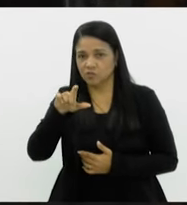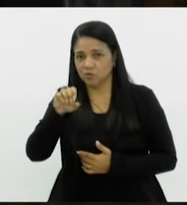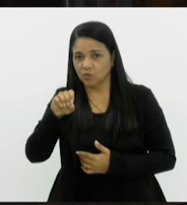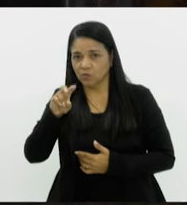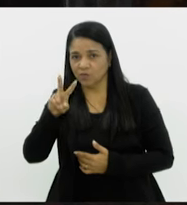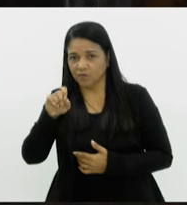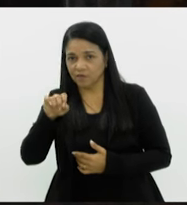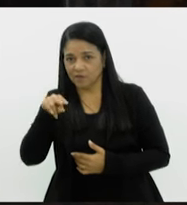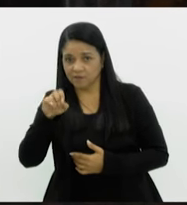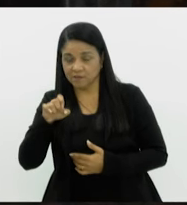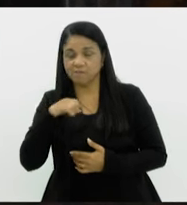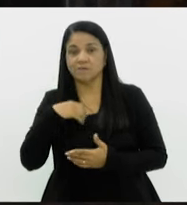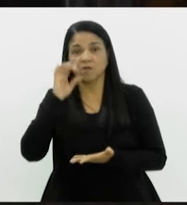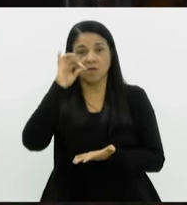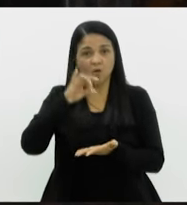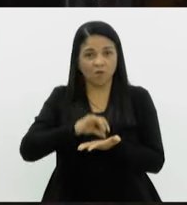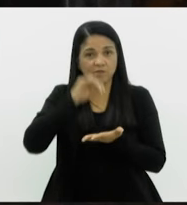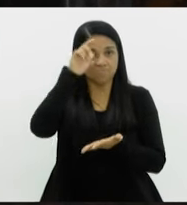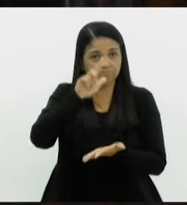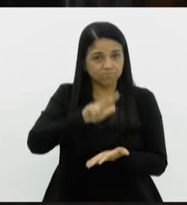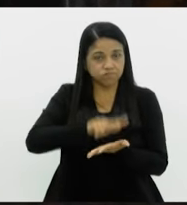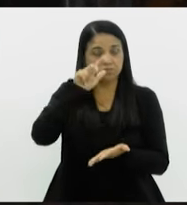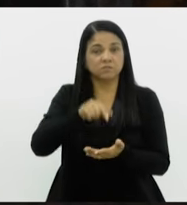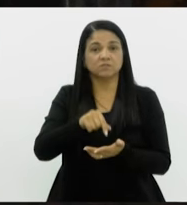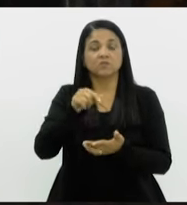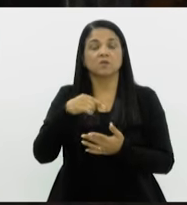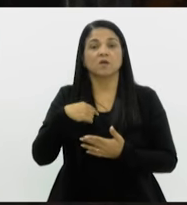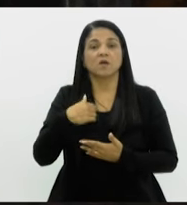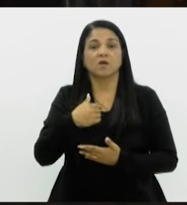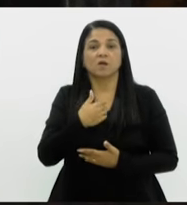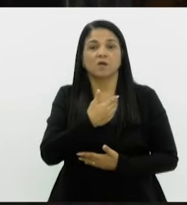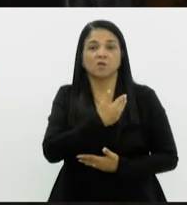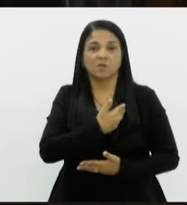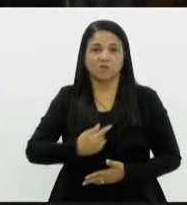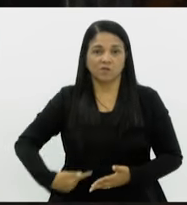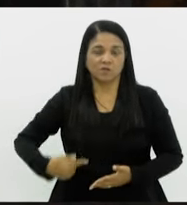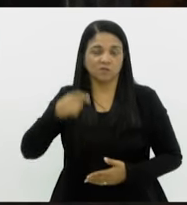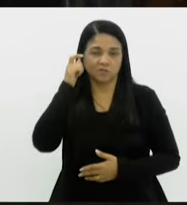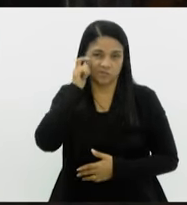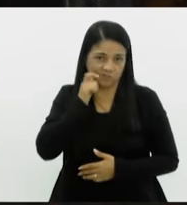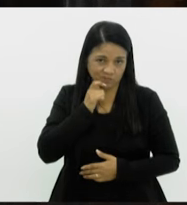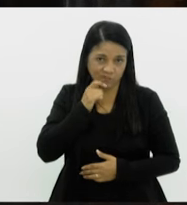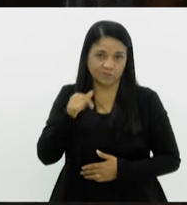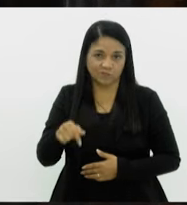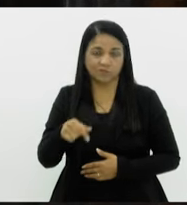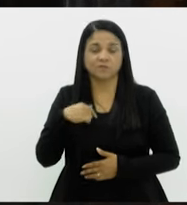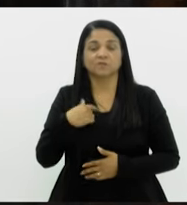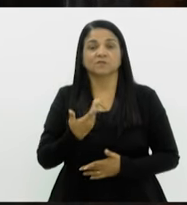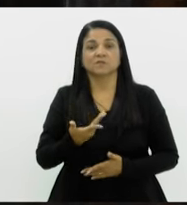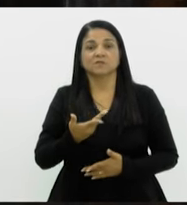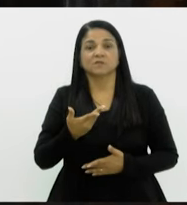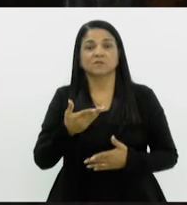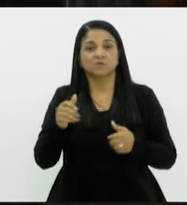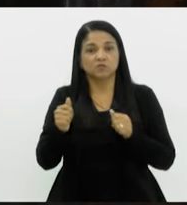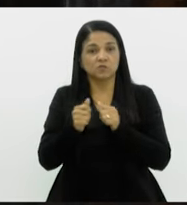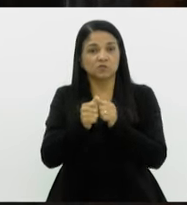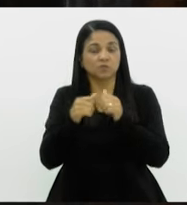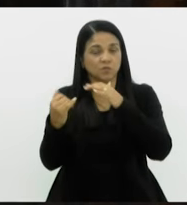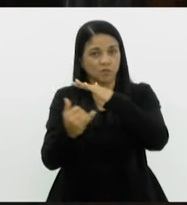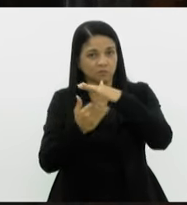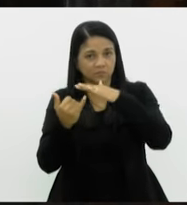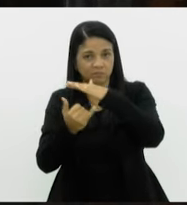que seja oficiado ao excelentíssimo senhor governador do Estado do Rio de Janeiro, Cláudio Castro, para que, junto aos